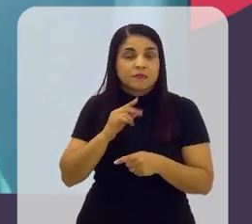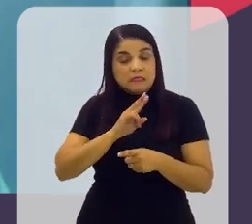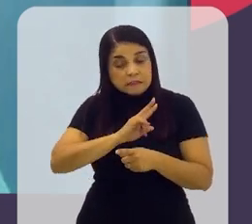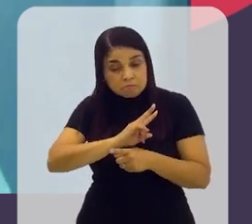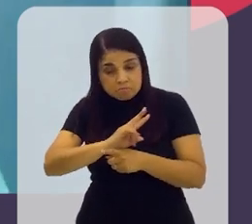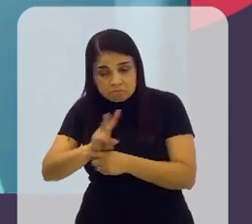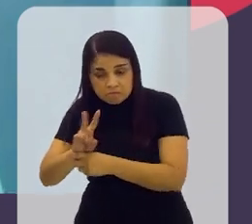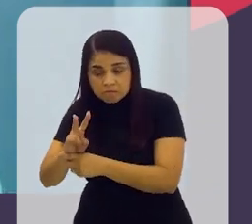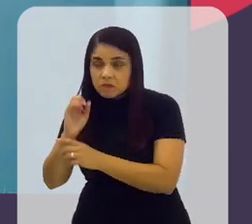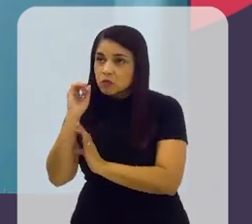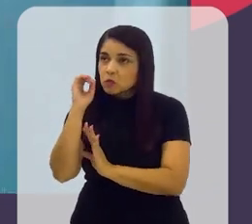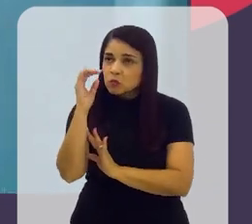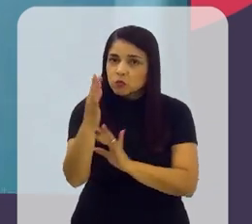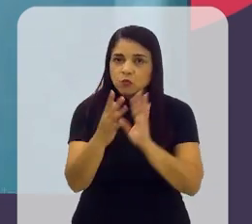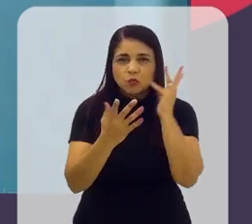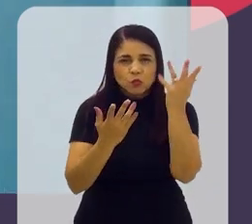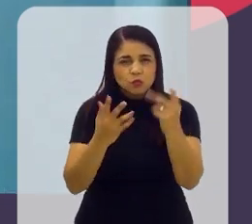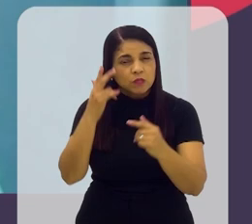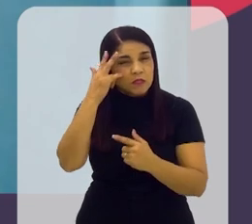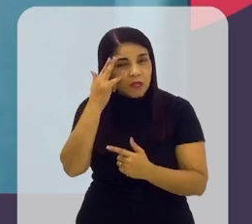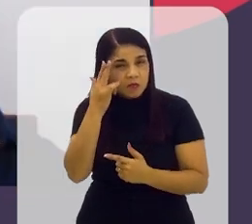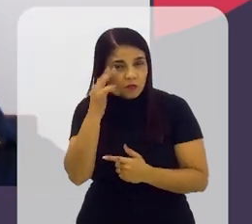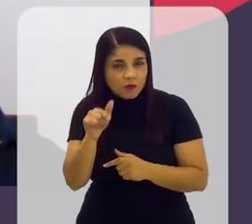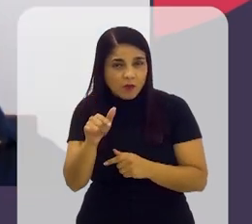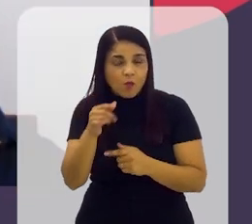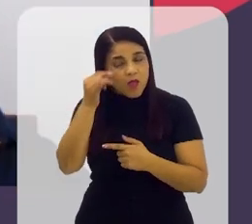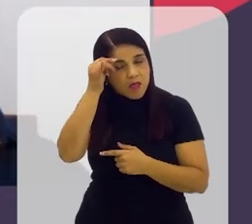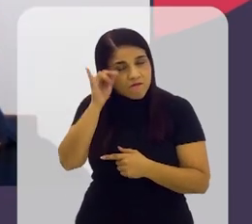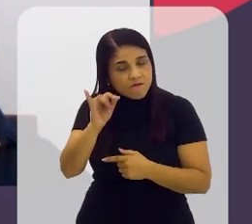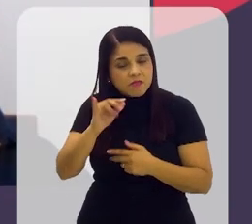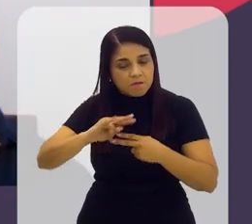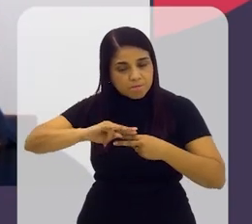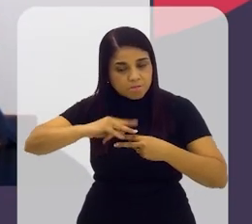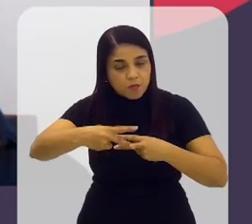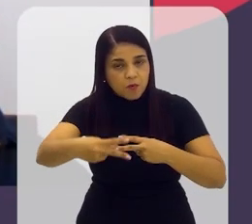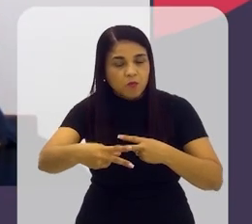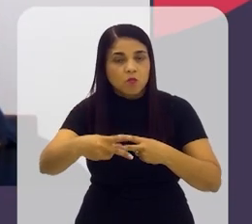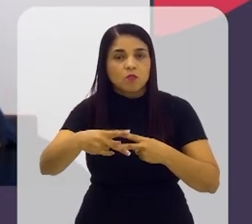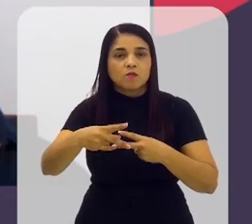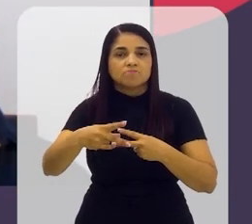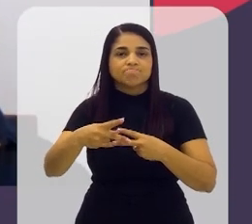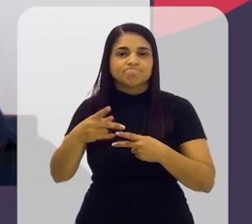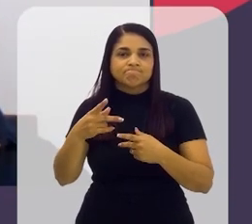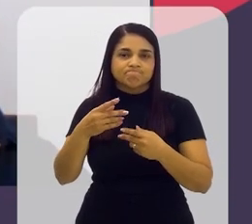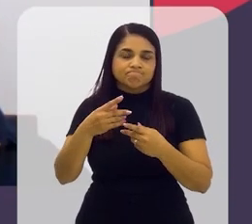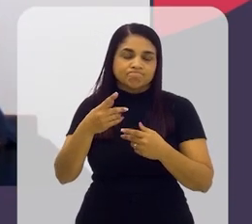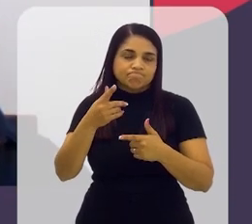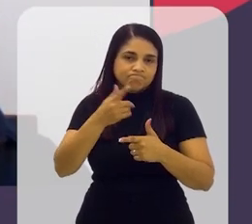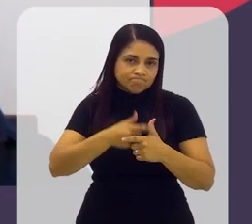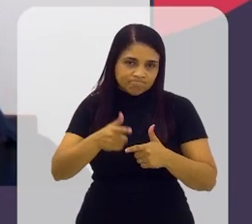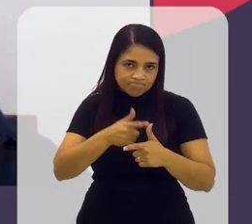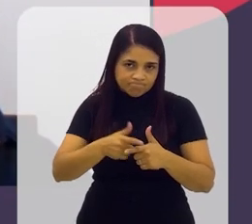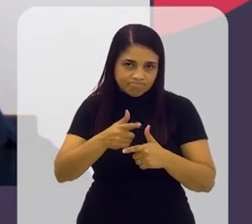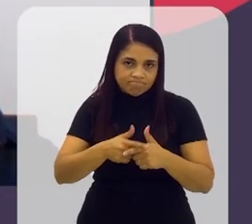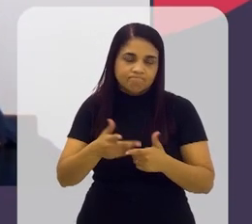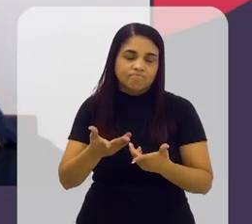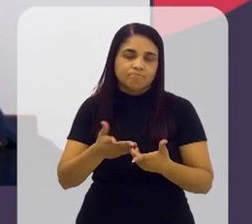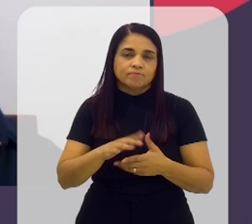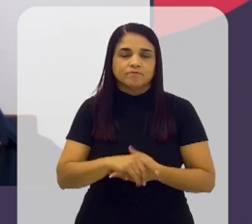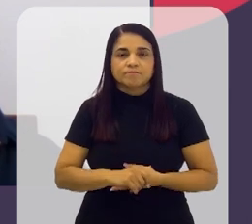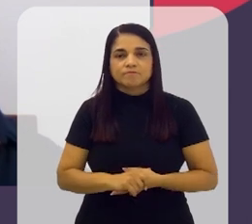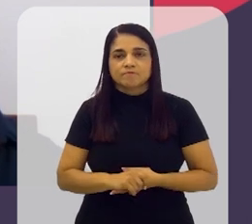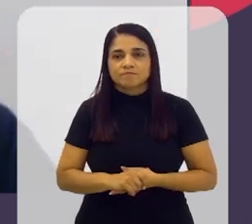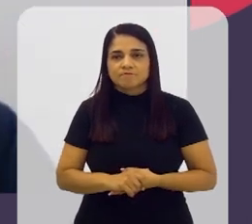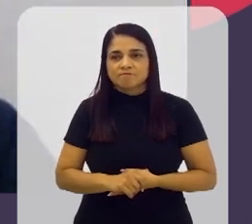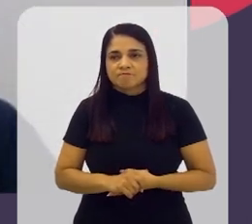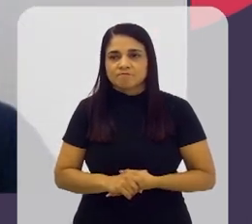uma vez que a gente preserve os ambientes naturais, a gente evita as consequências deletérias da chegada de espécies